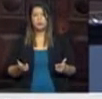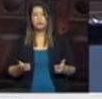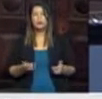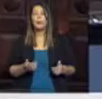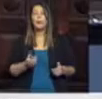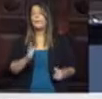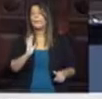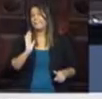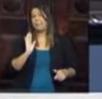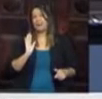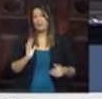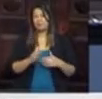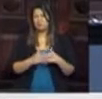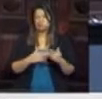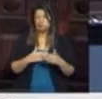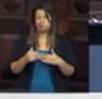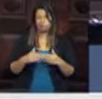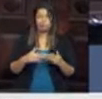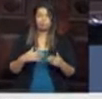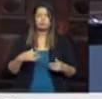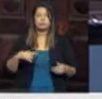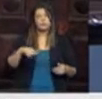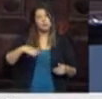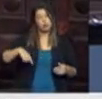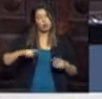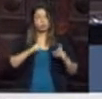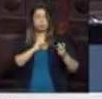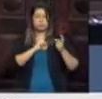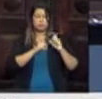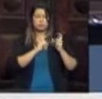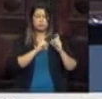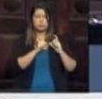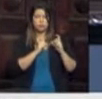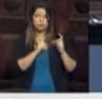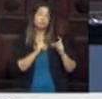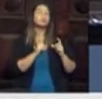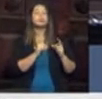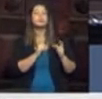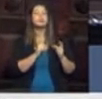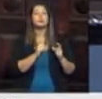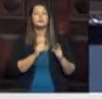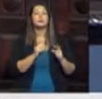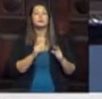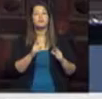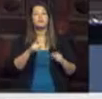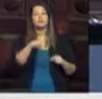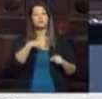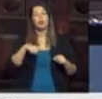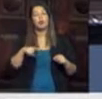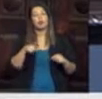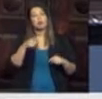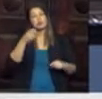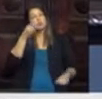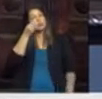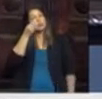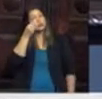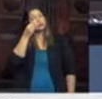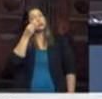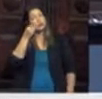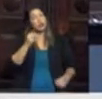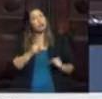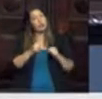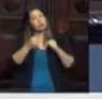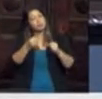de qualquer forma, nós, na Comissão de Tributação, temos tentado cada vez mais